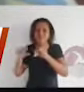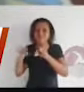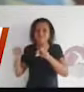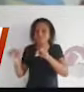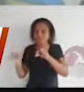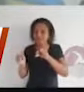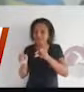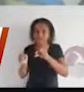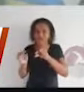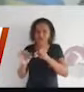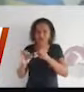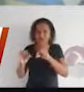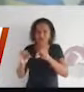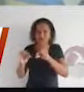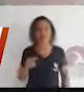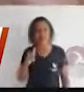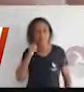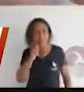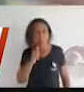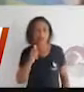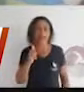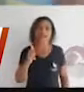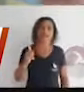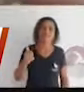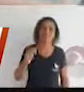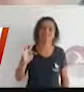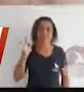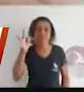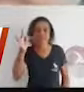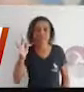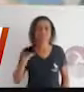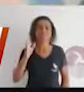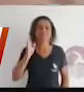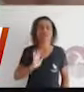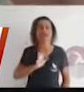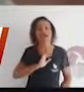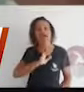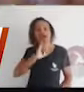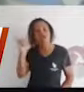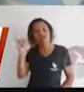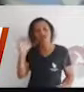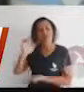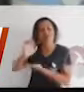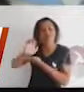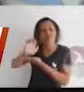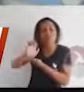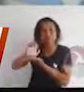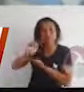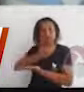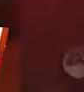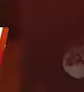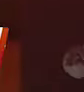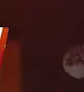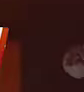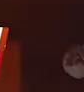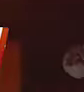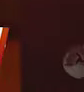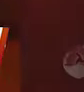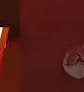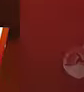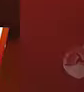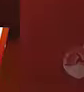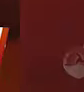não aspira as 10 doses. Tem um problema entre a agulha e o frasco. As